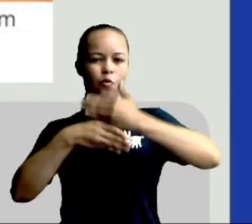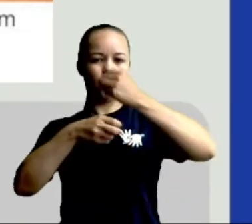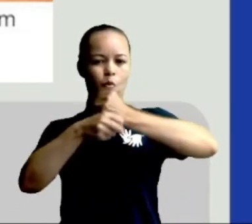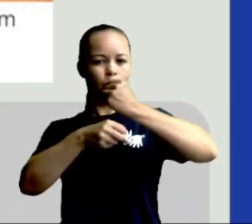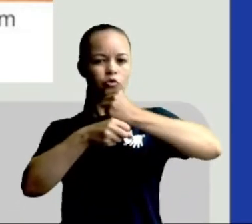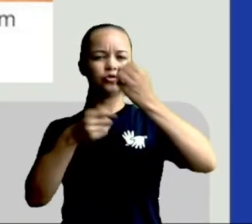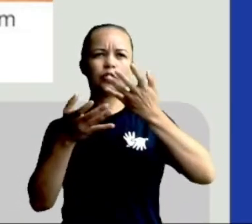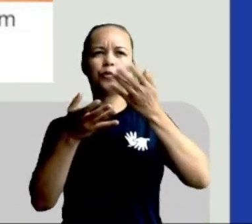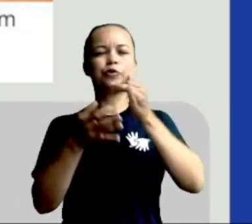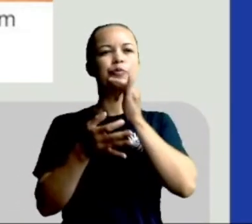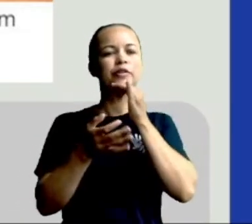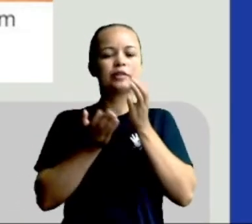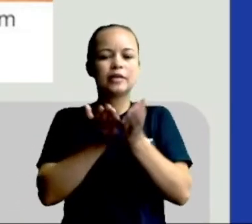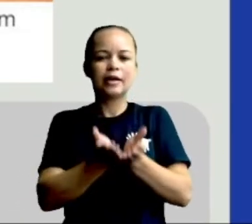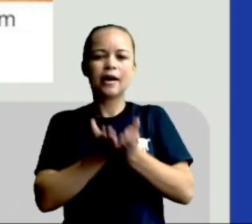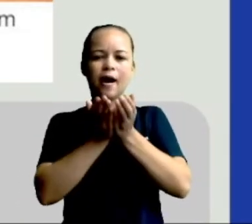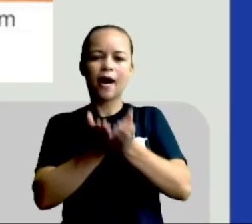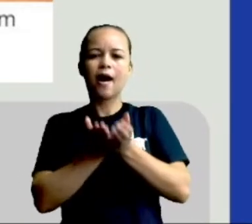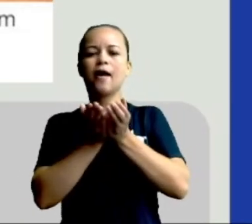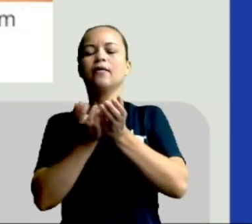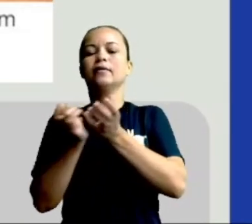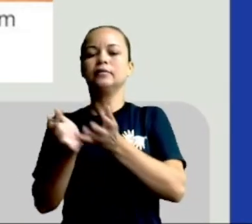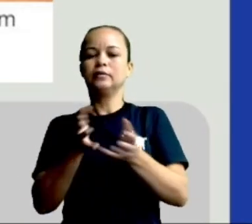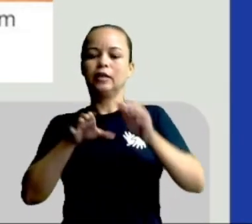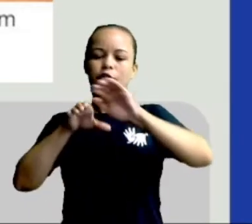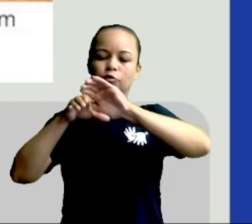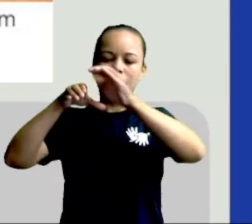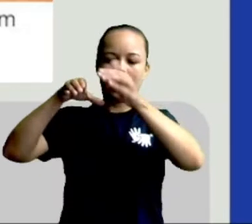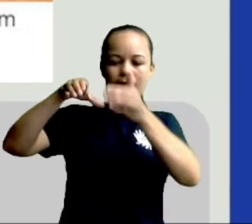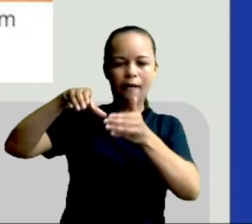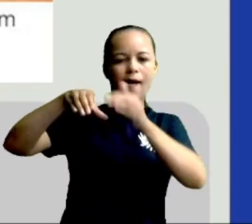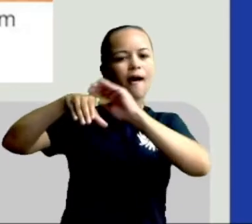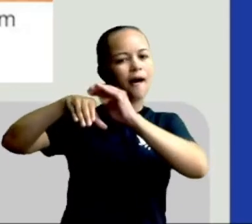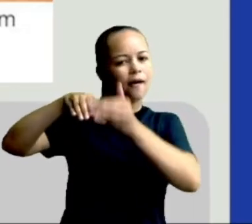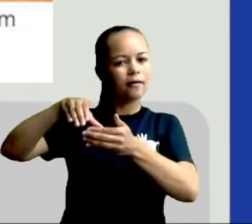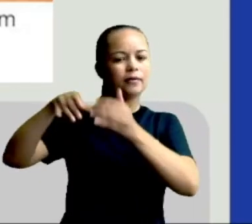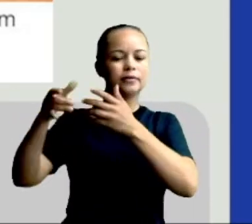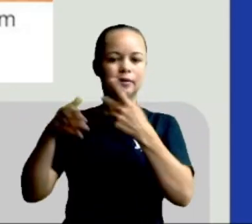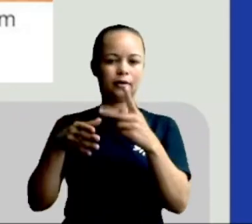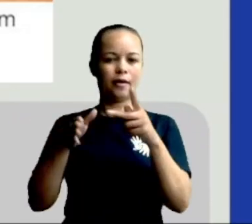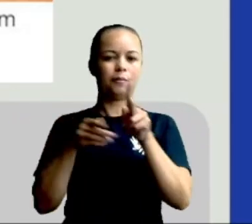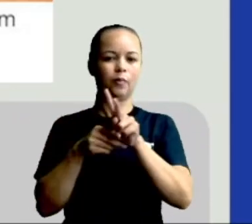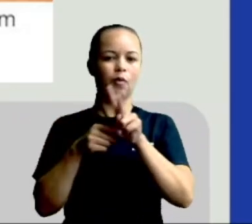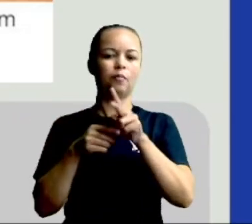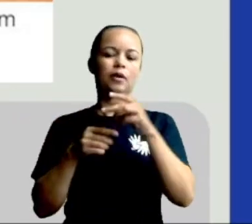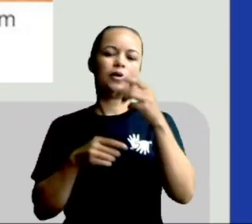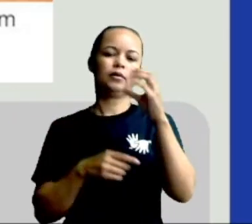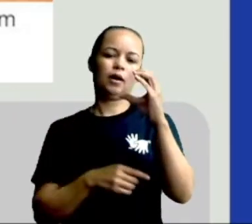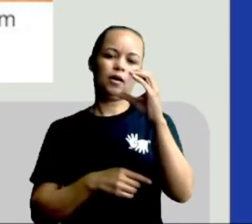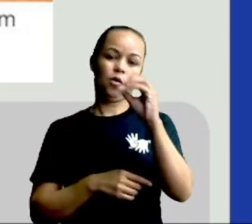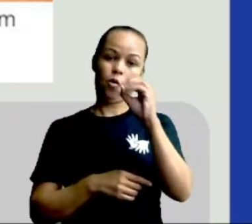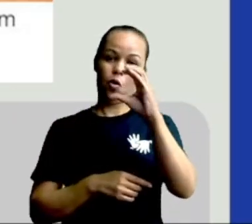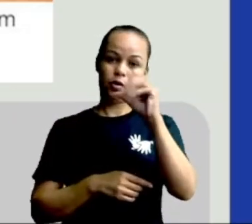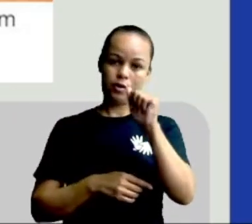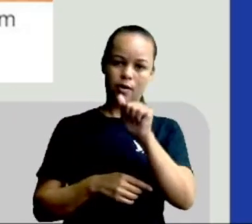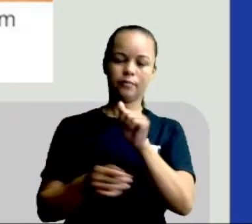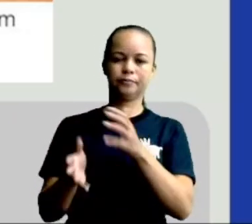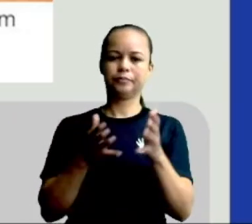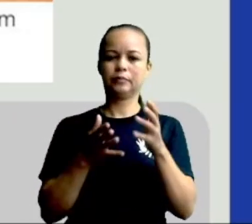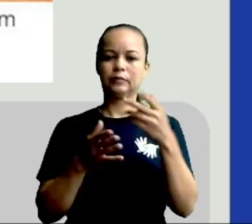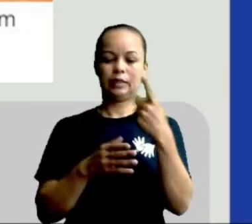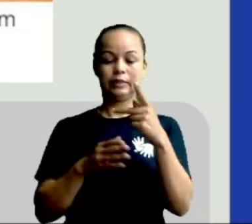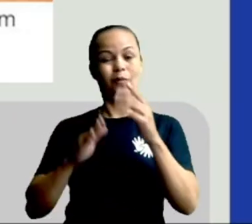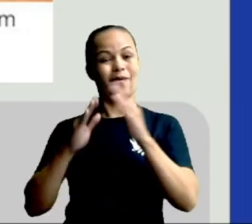de barcos, construções de redes, da própria casa ali, né, deles, da oca, né? Então essa